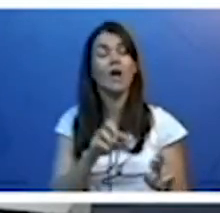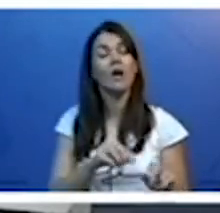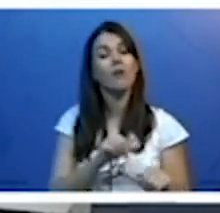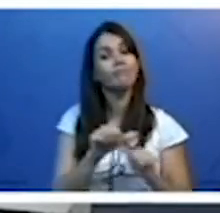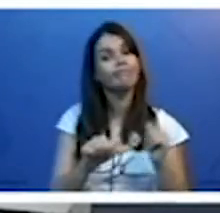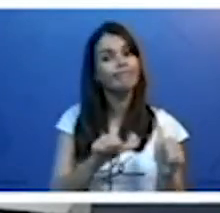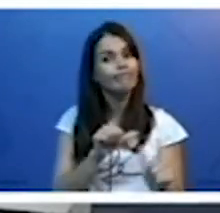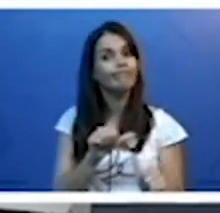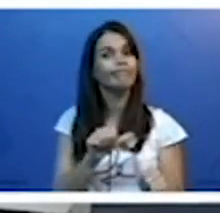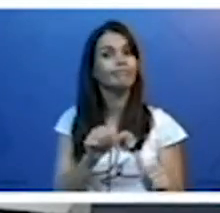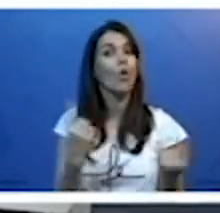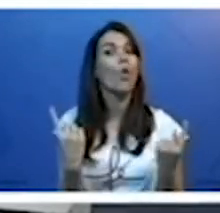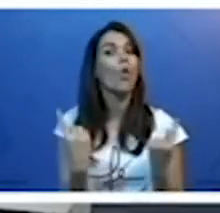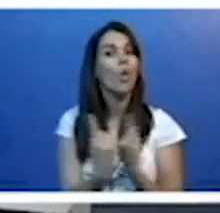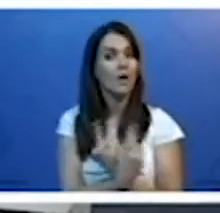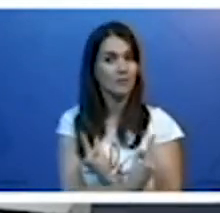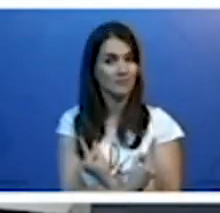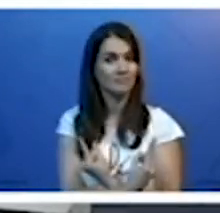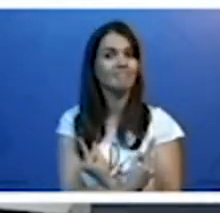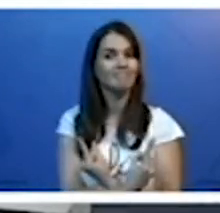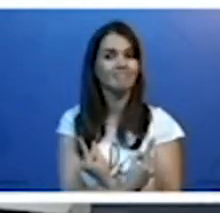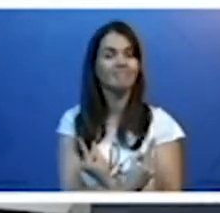proporcionais, a gente monta